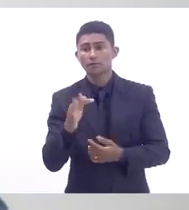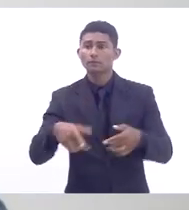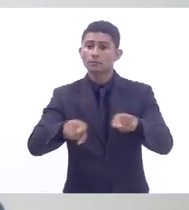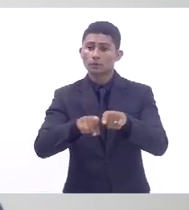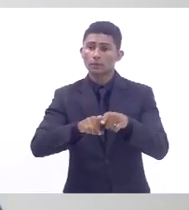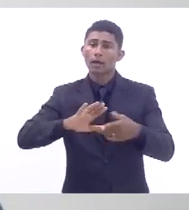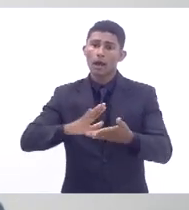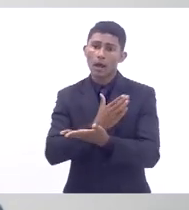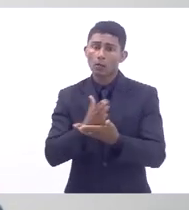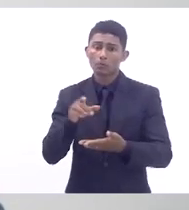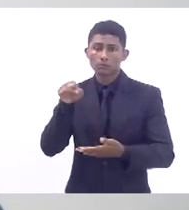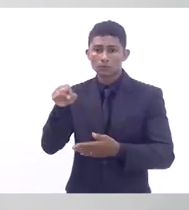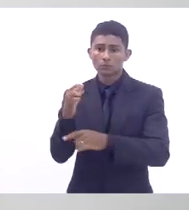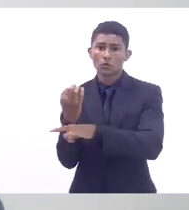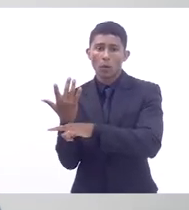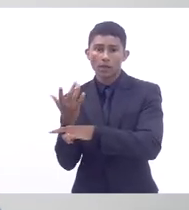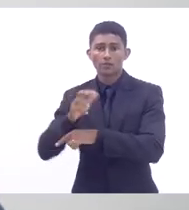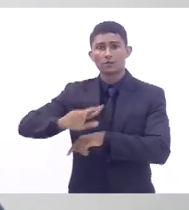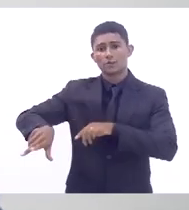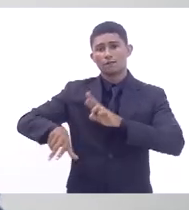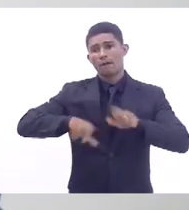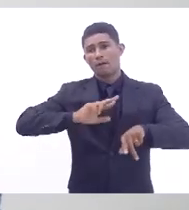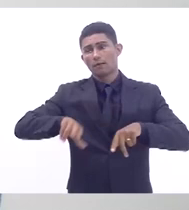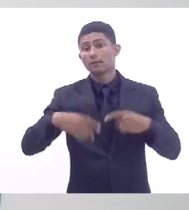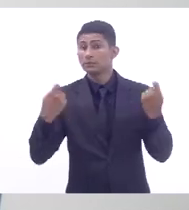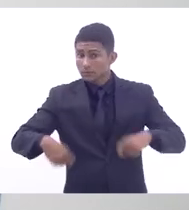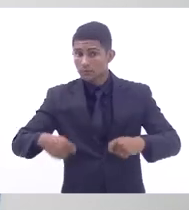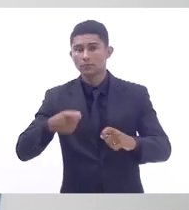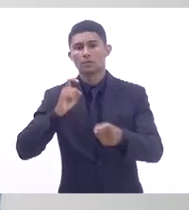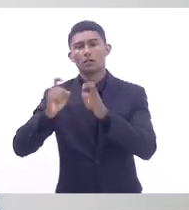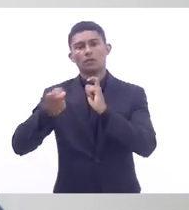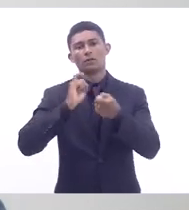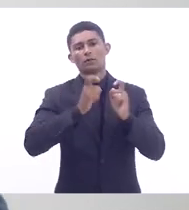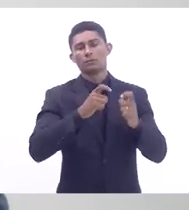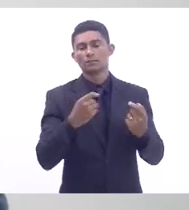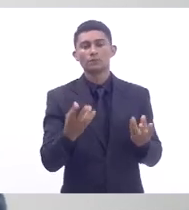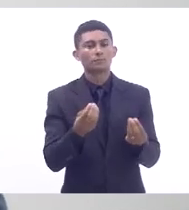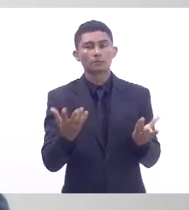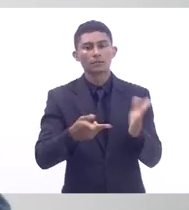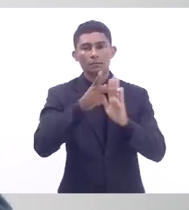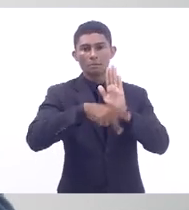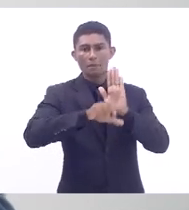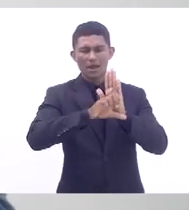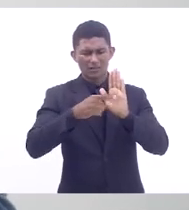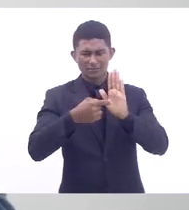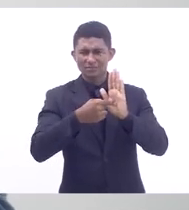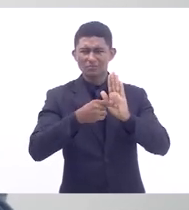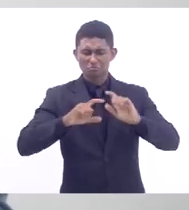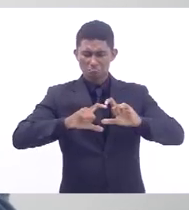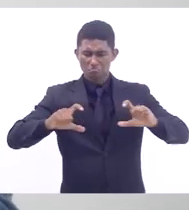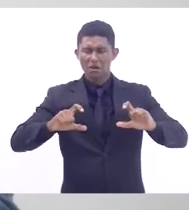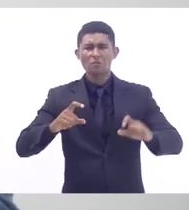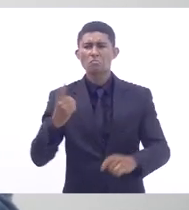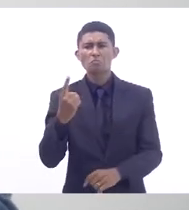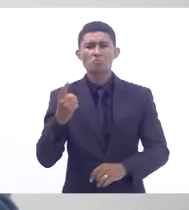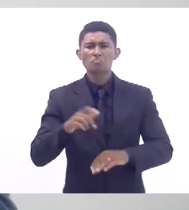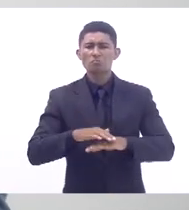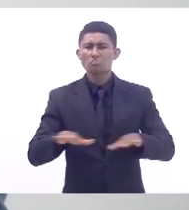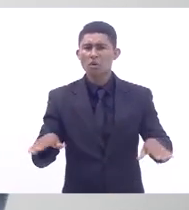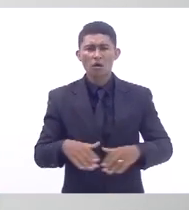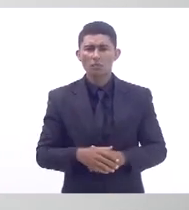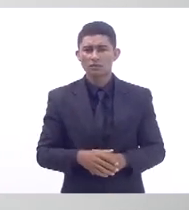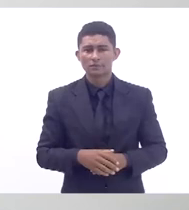caracterizam a UERJ que precisa ser discutida para um um projeto que tinha um parágrafo então é